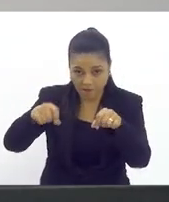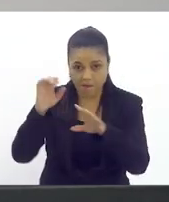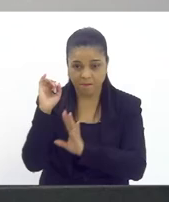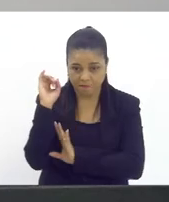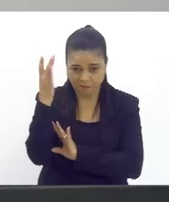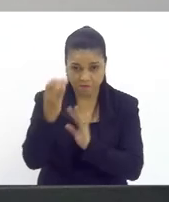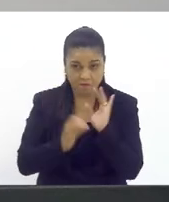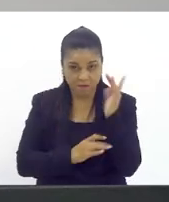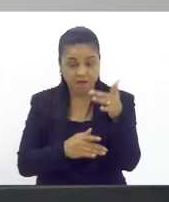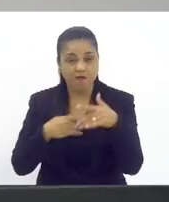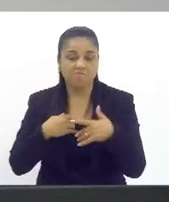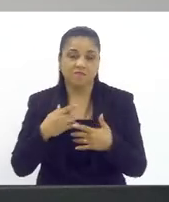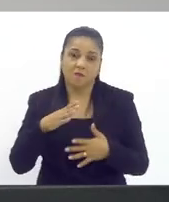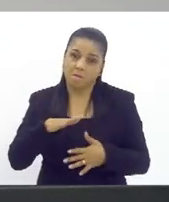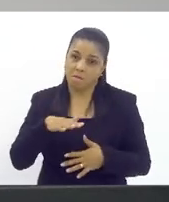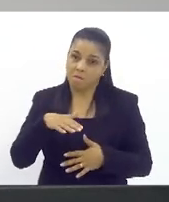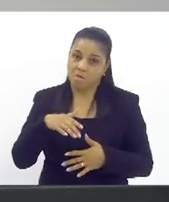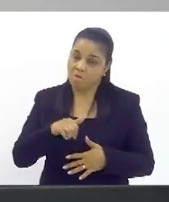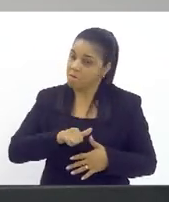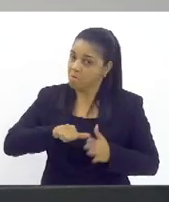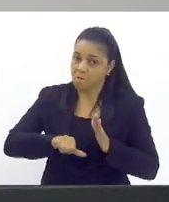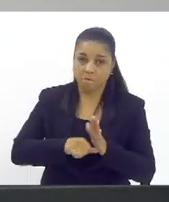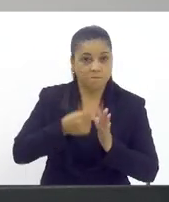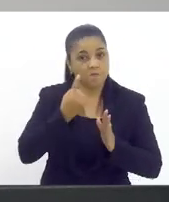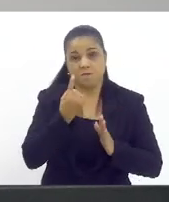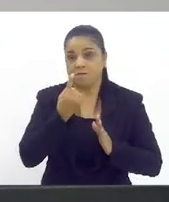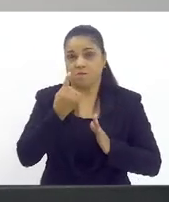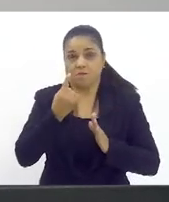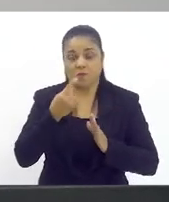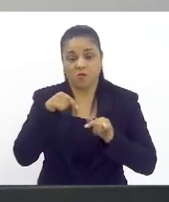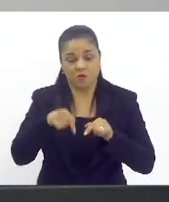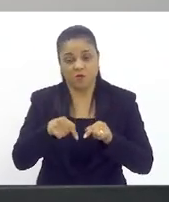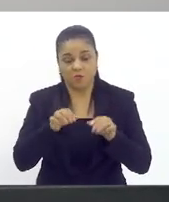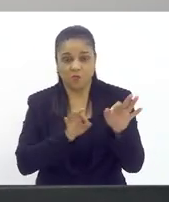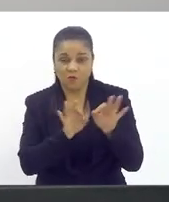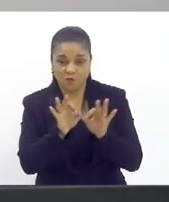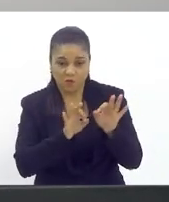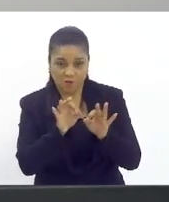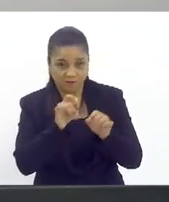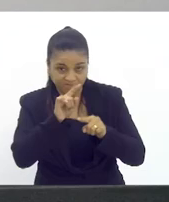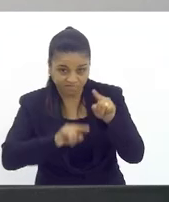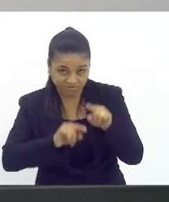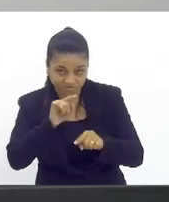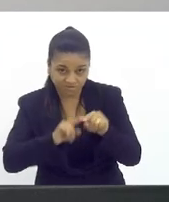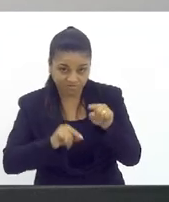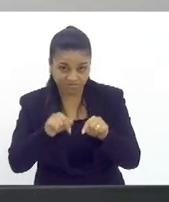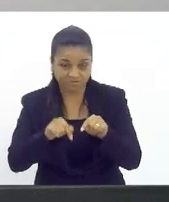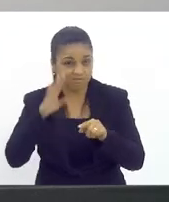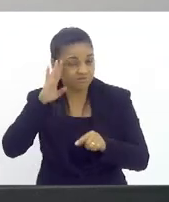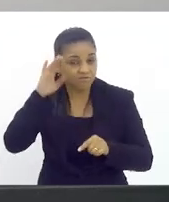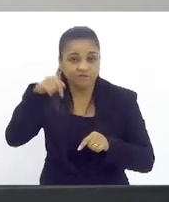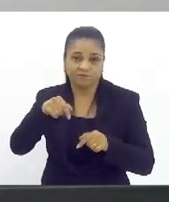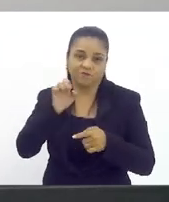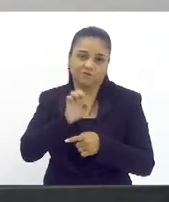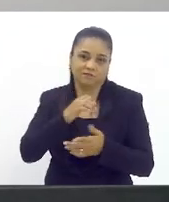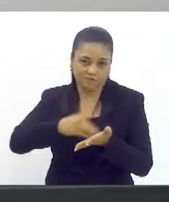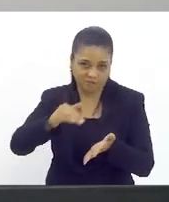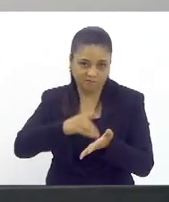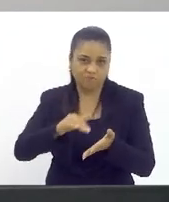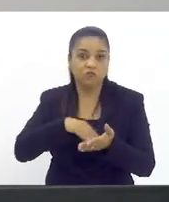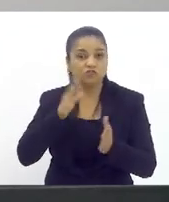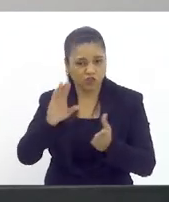prioridade para secretaria a gente está implementando Esse instrumento que ele é um instrumento principal Então nesse momento a gente já tem recursos